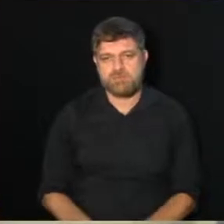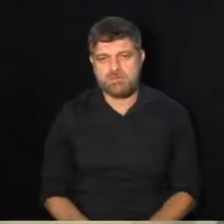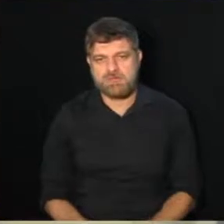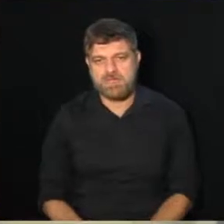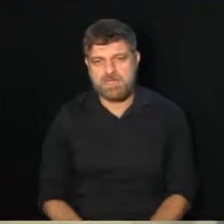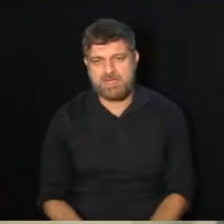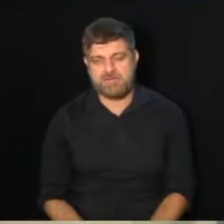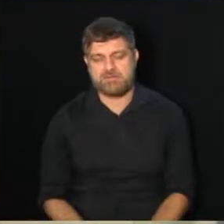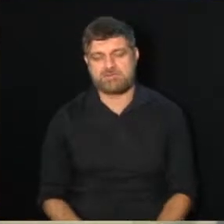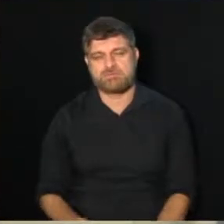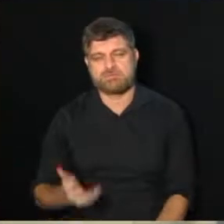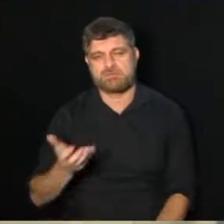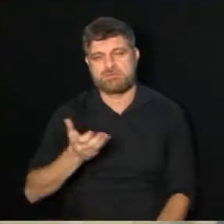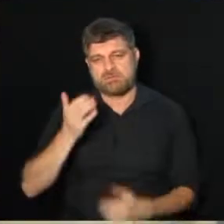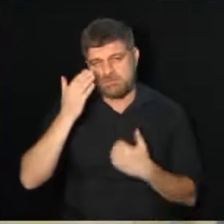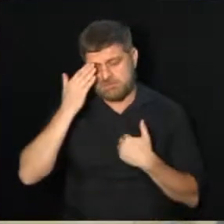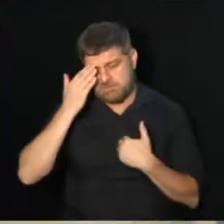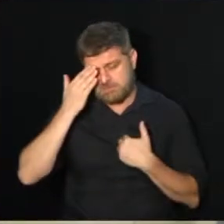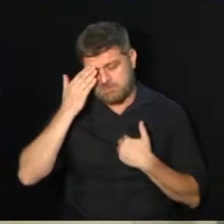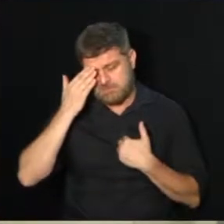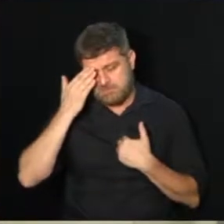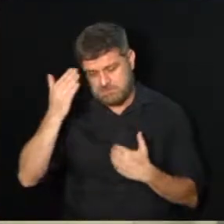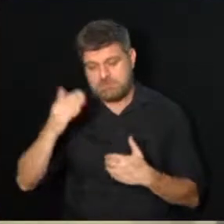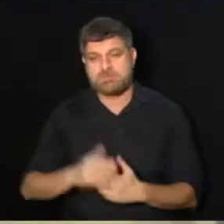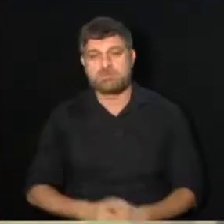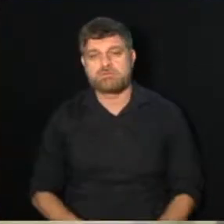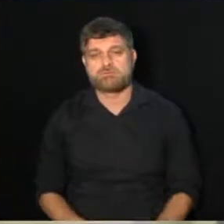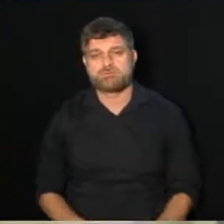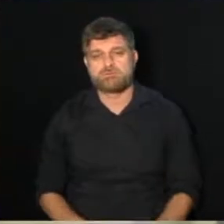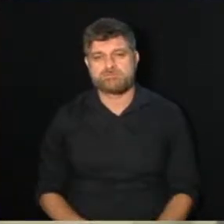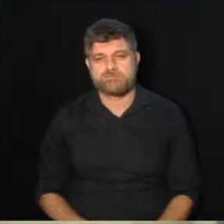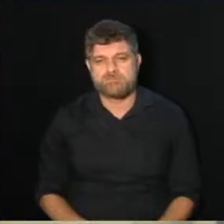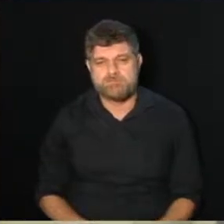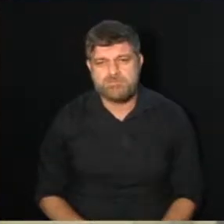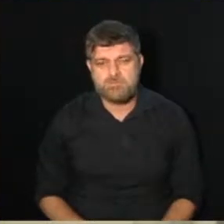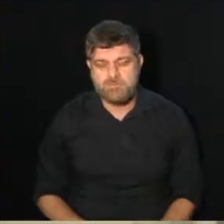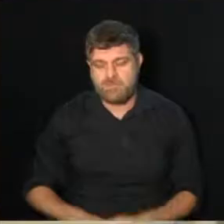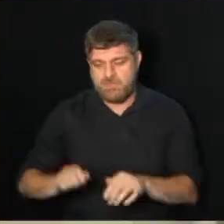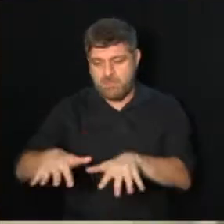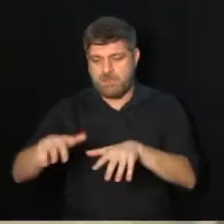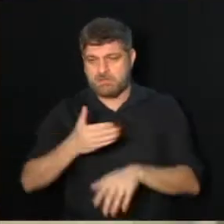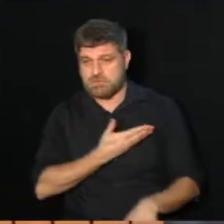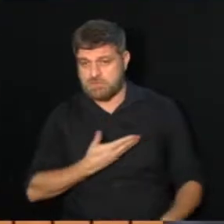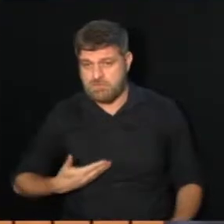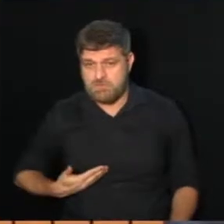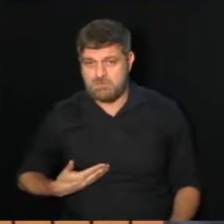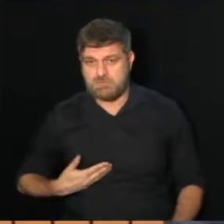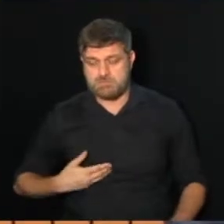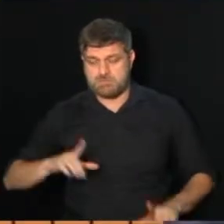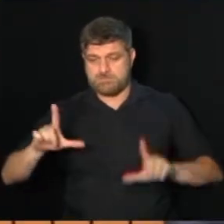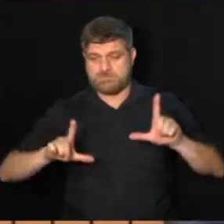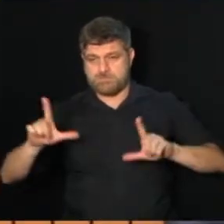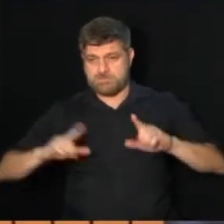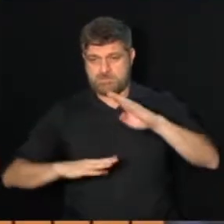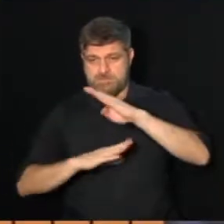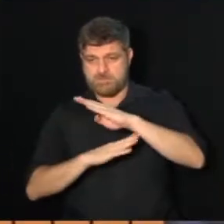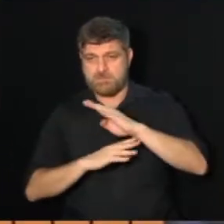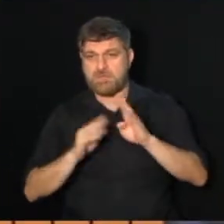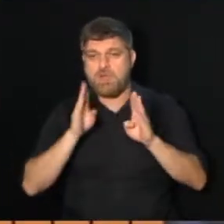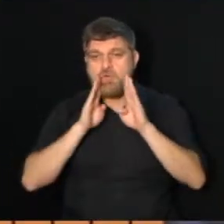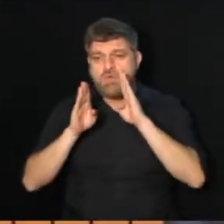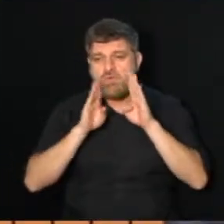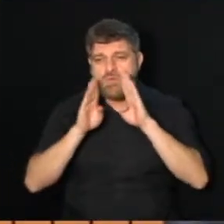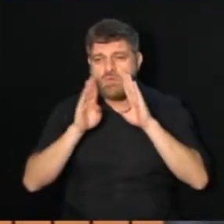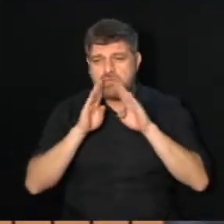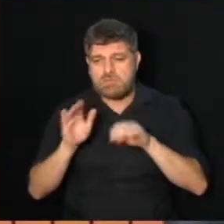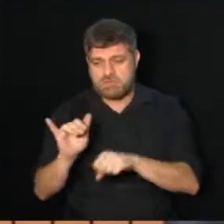lembrar a todos presentes e aqueles que nos acompanham pela TV Câmara que essa audiência pública está sendo gravada no Facebook da Câmara